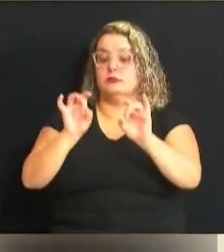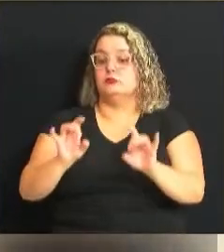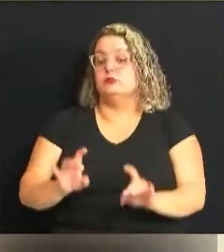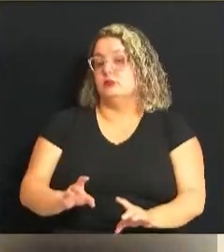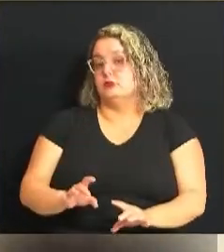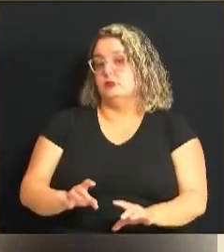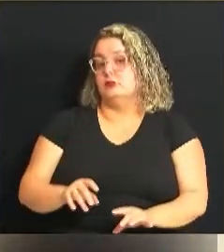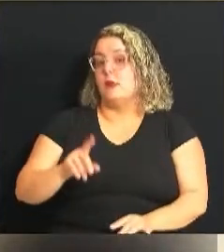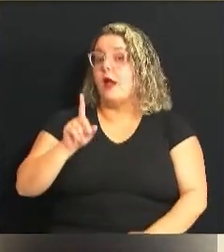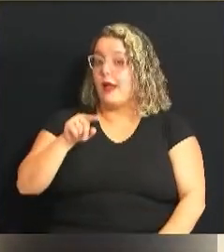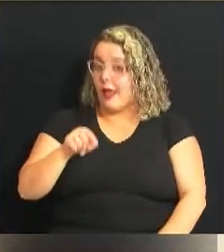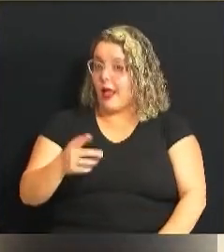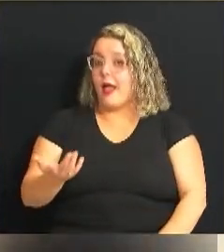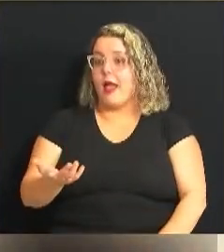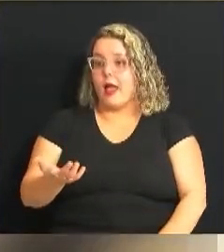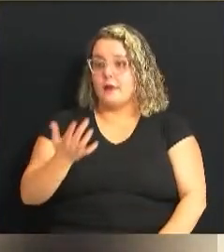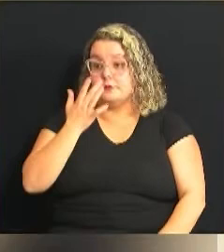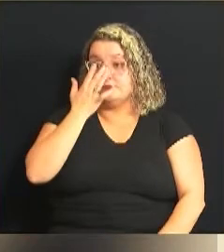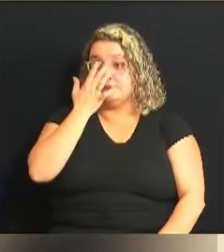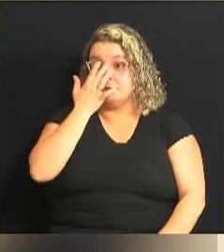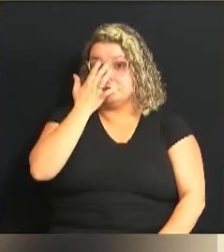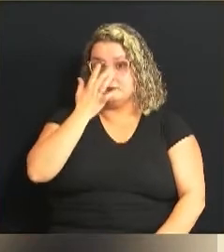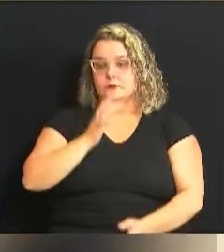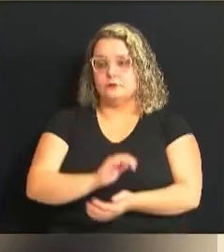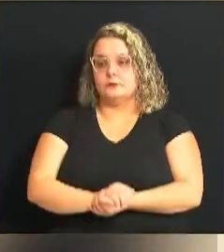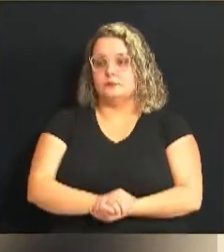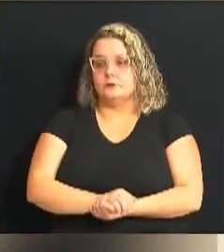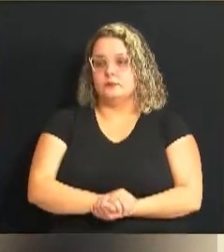ela é, sem dúvida, um aspecto